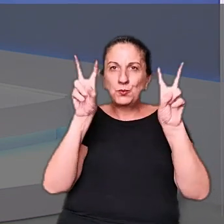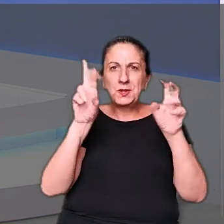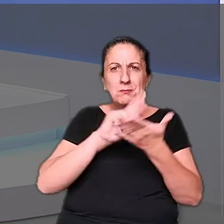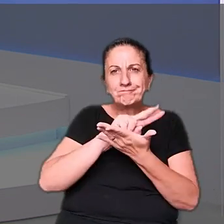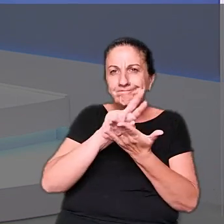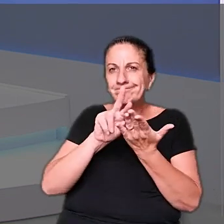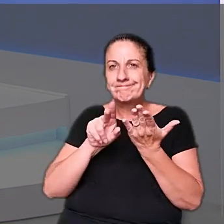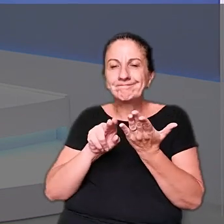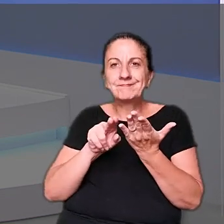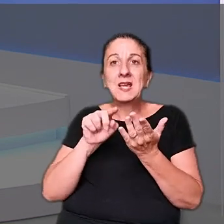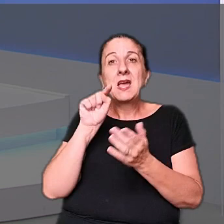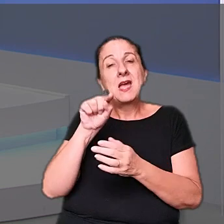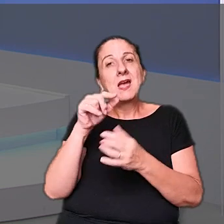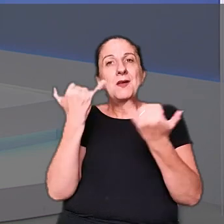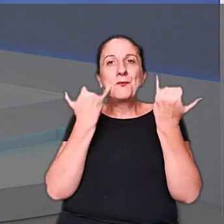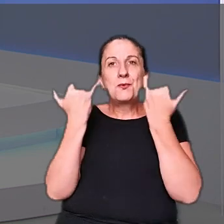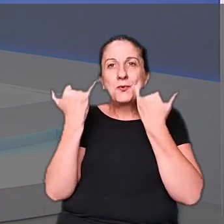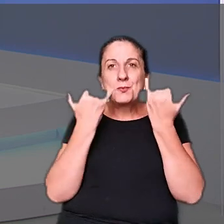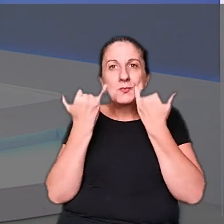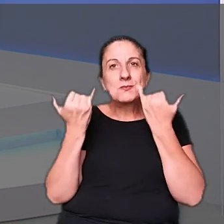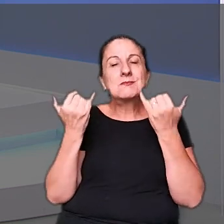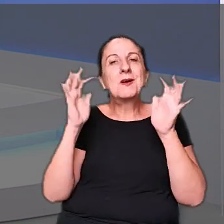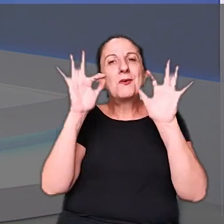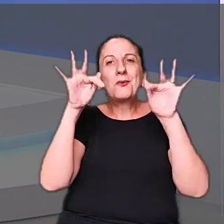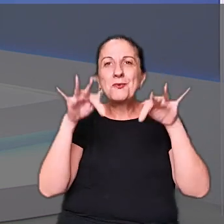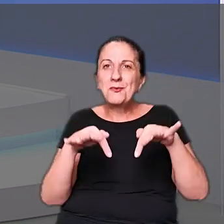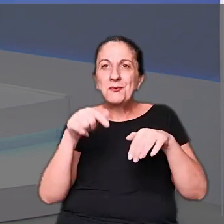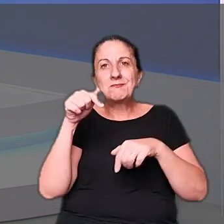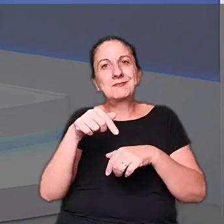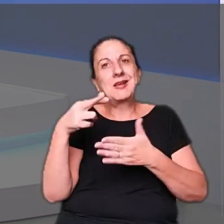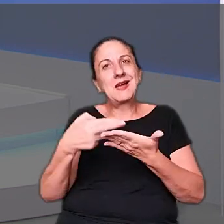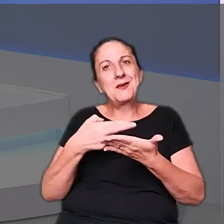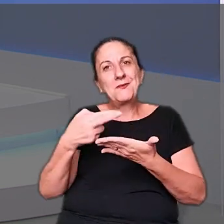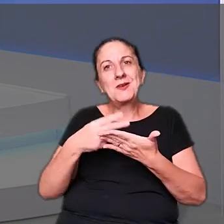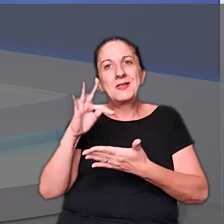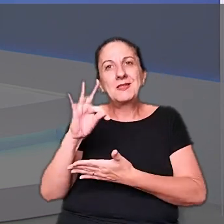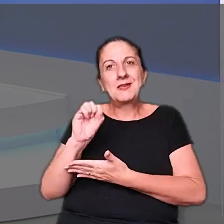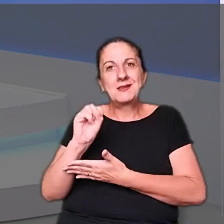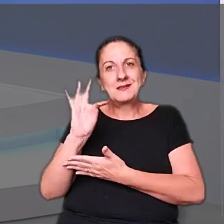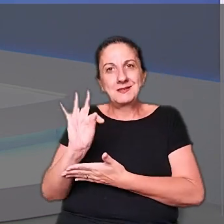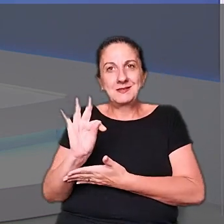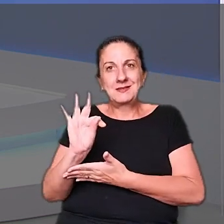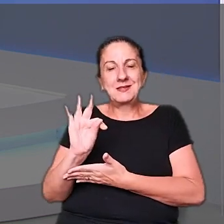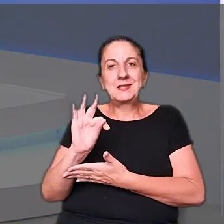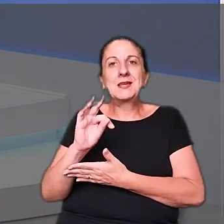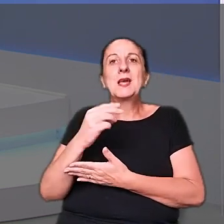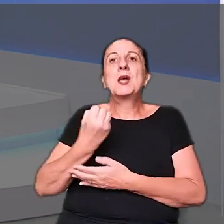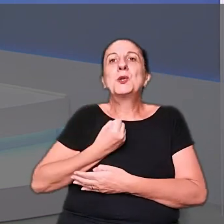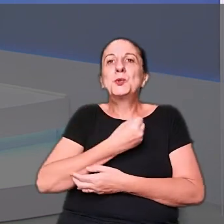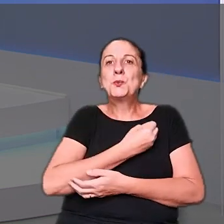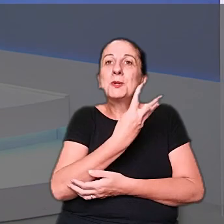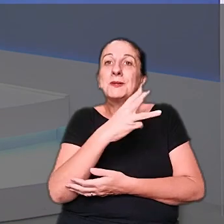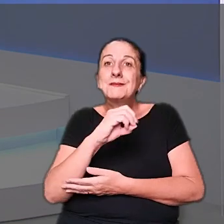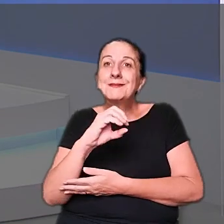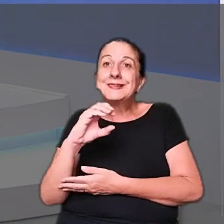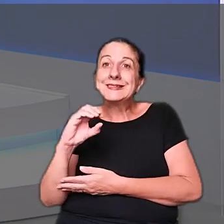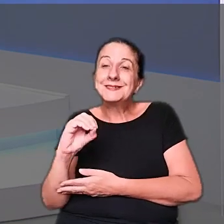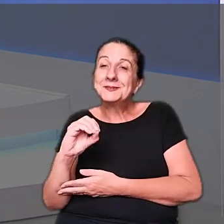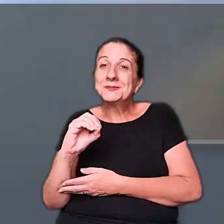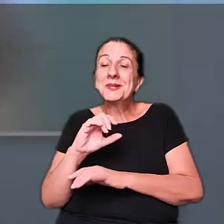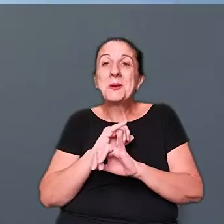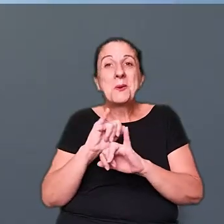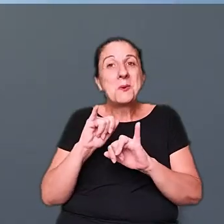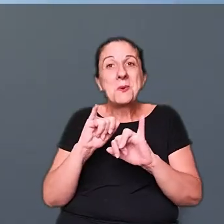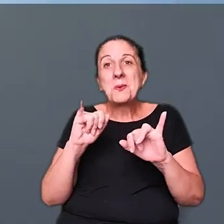sobre temas variados. Com essas informações, a gente chega ao fim dessa edição do Revista TST, que é a de número 300. Pois